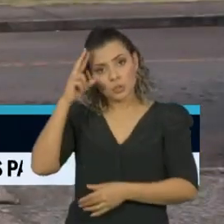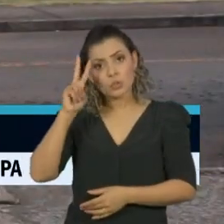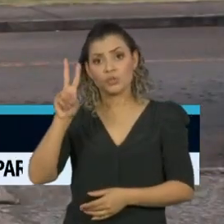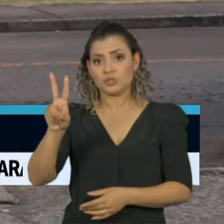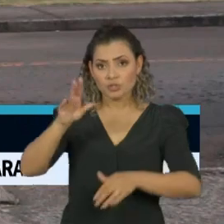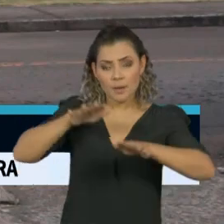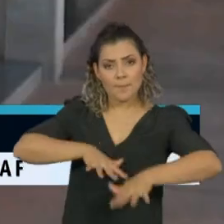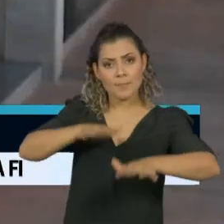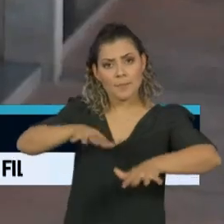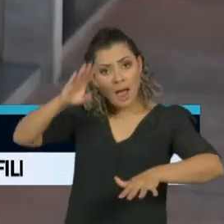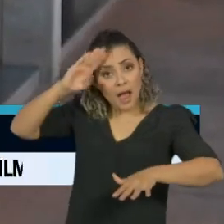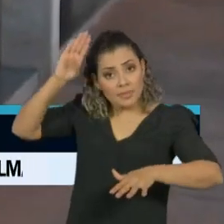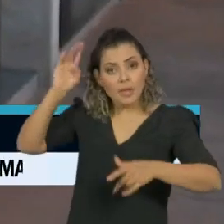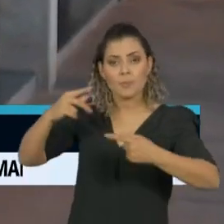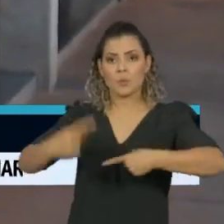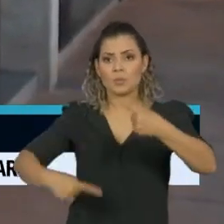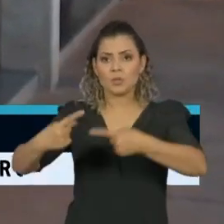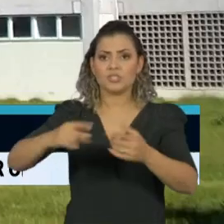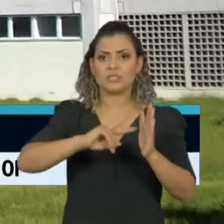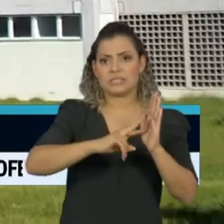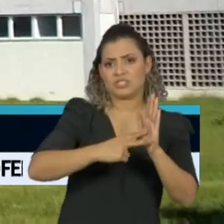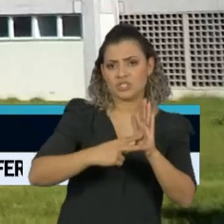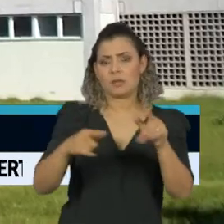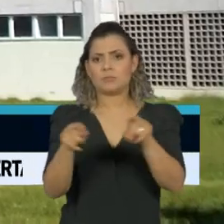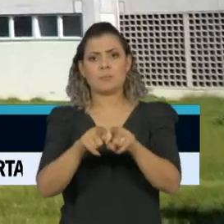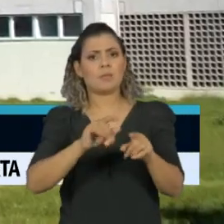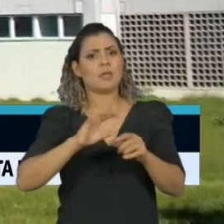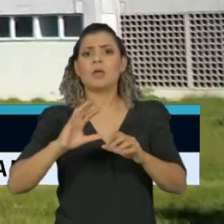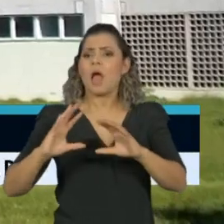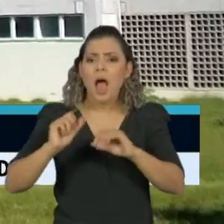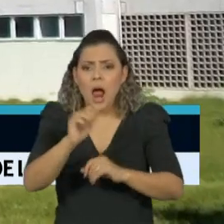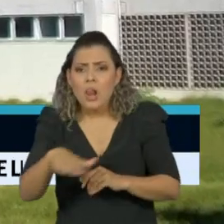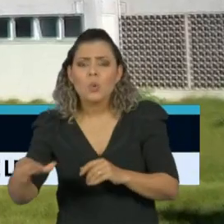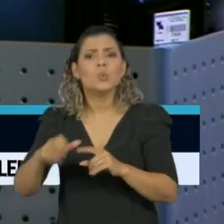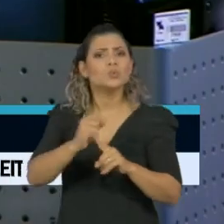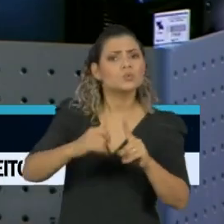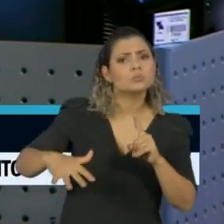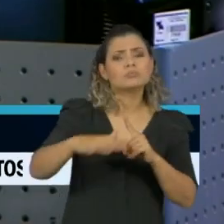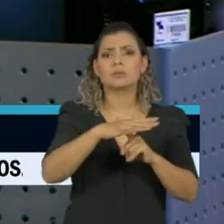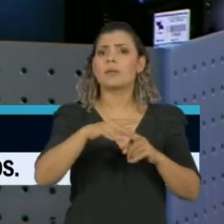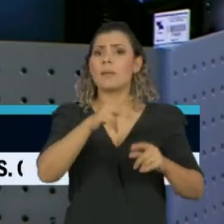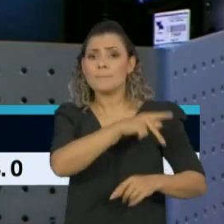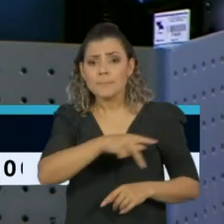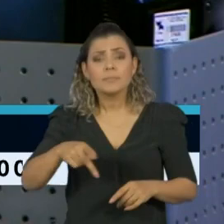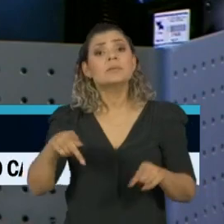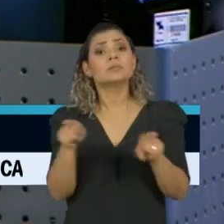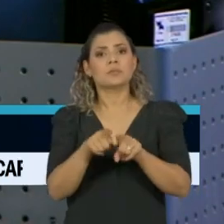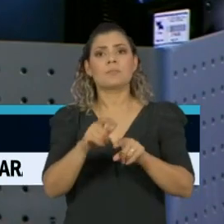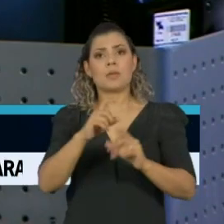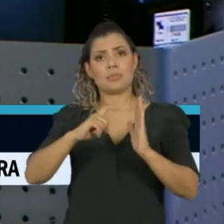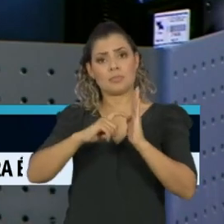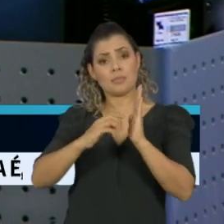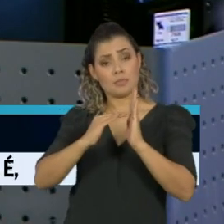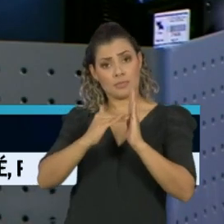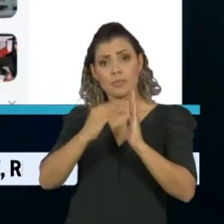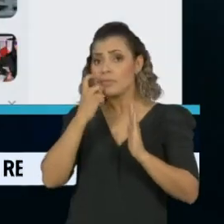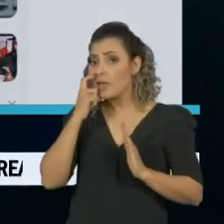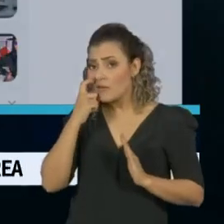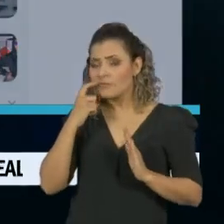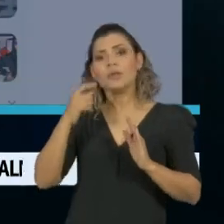de protestos de acadêmicos políticos sindicatos entidades estudantis e da sociedade o presidente do senado davi alcolumbre